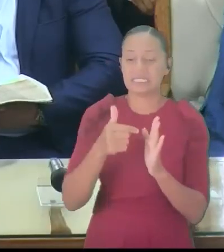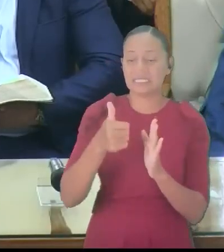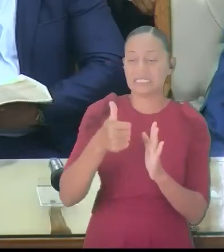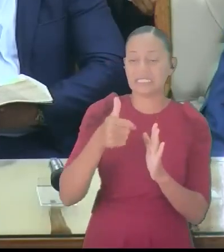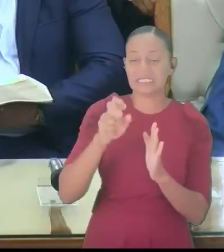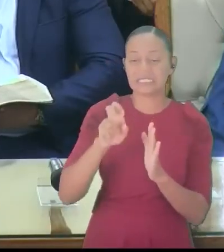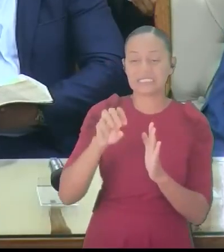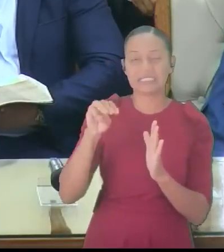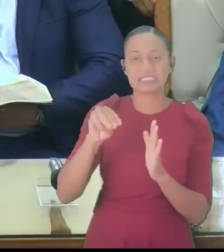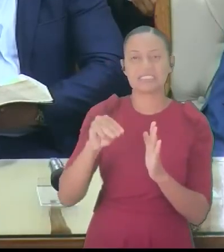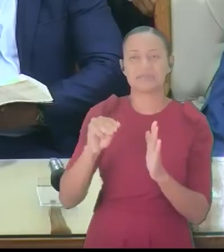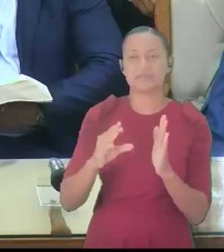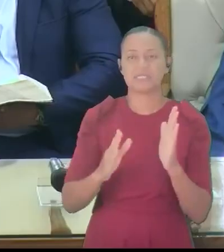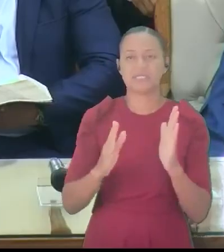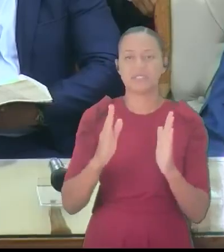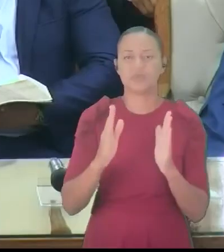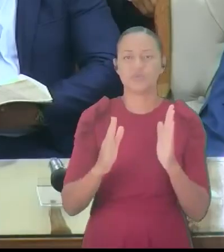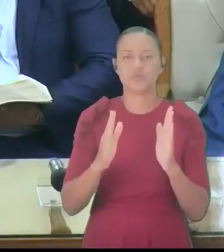minutos.